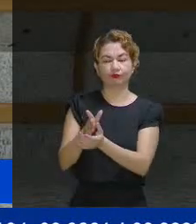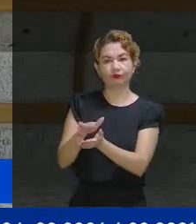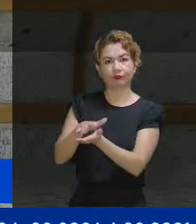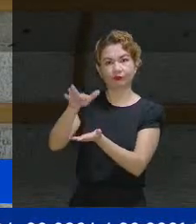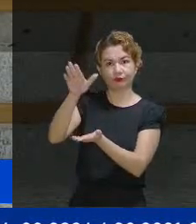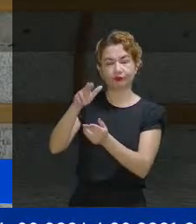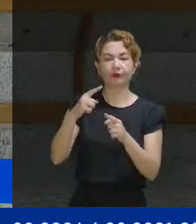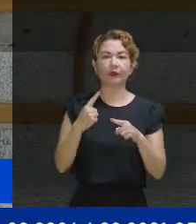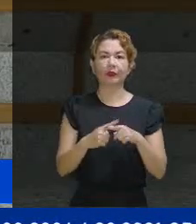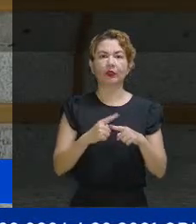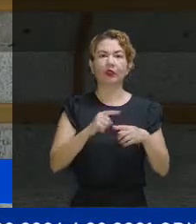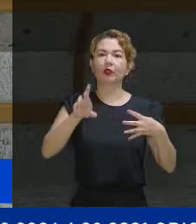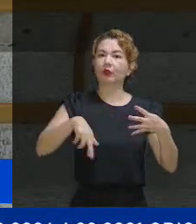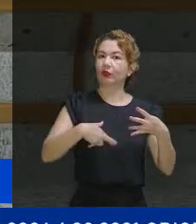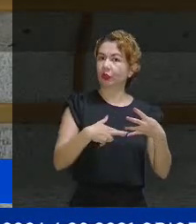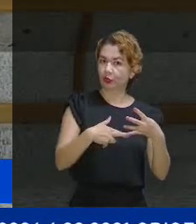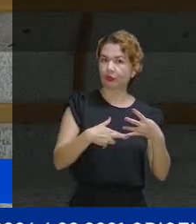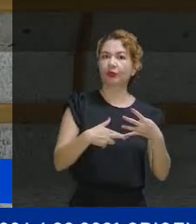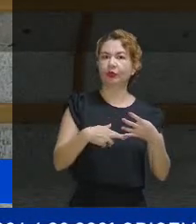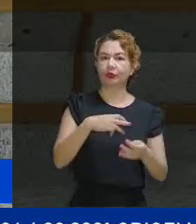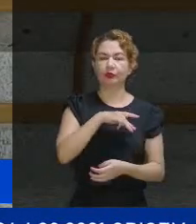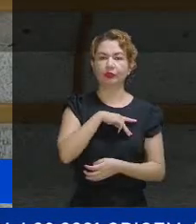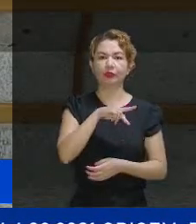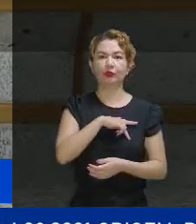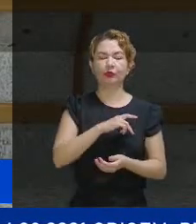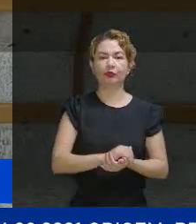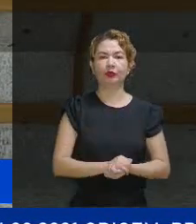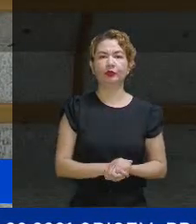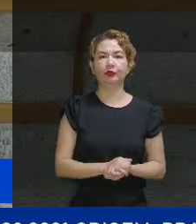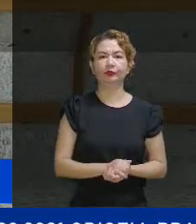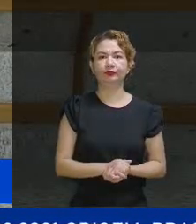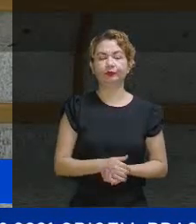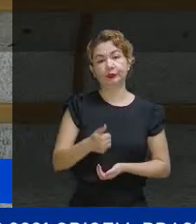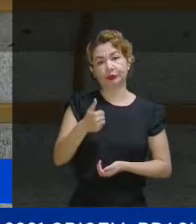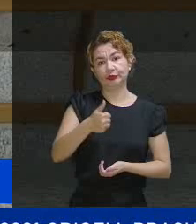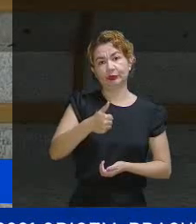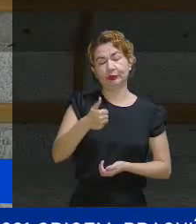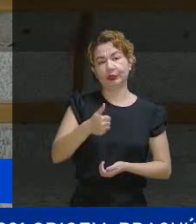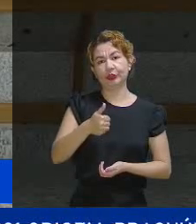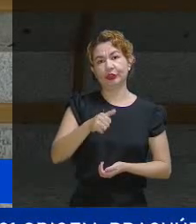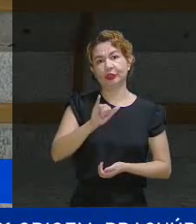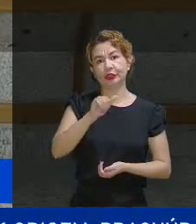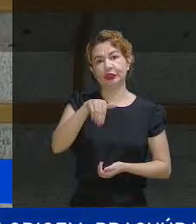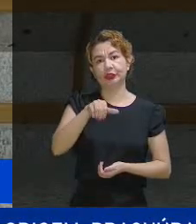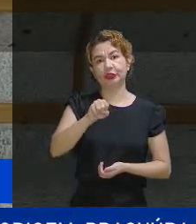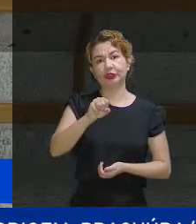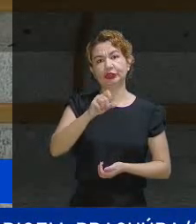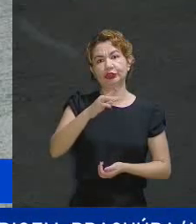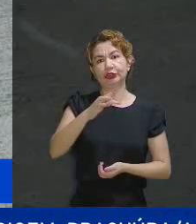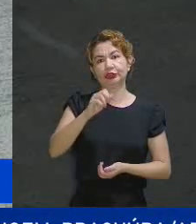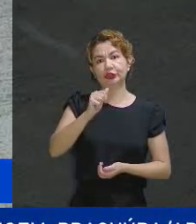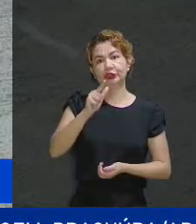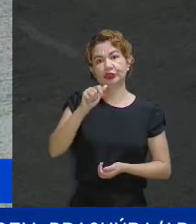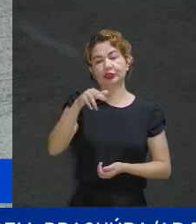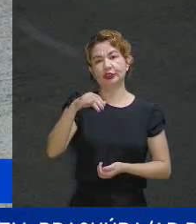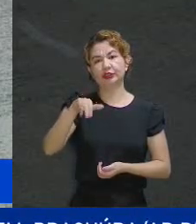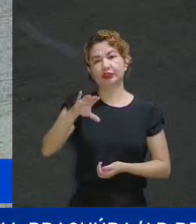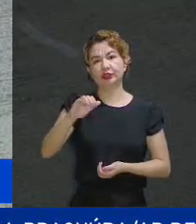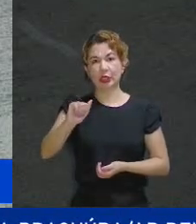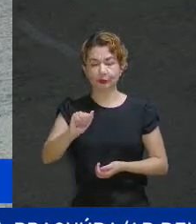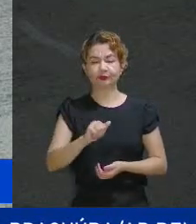tendo em vista que o recurso ministerial é de primeira instância. Pode prosseguir, então,